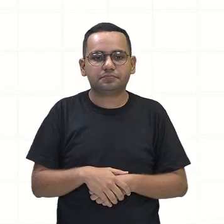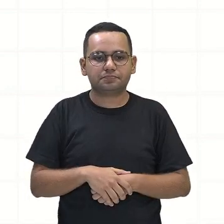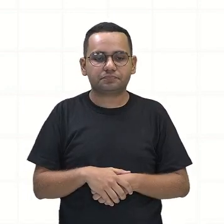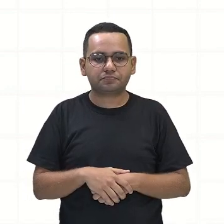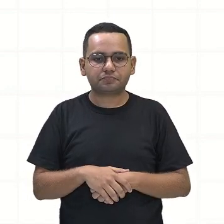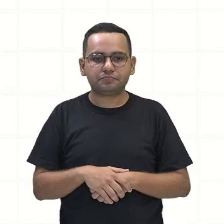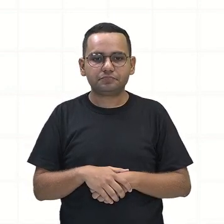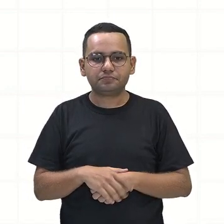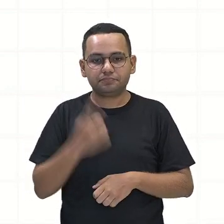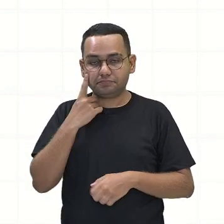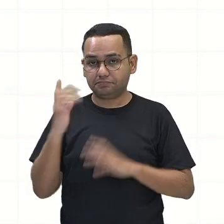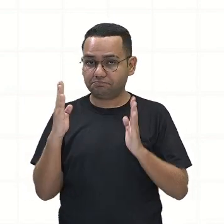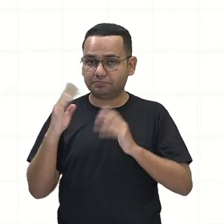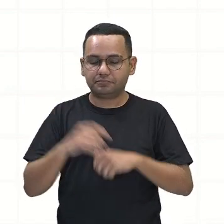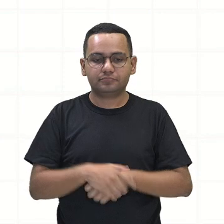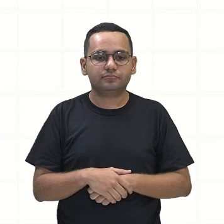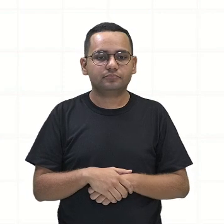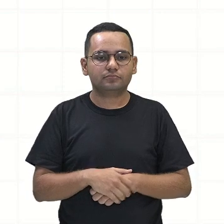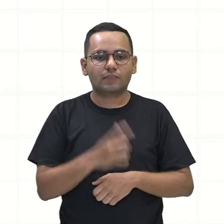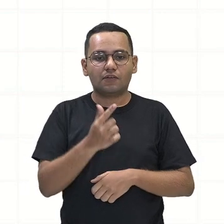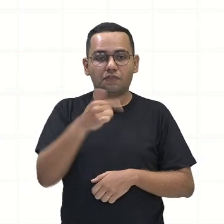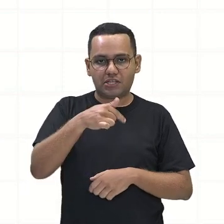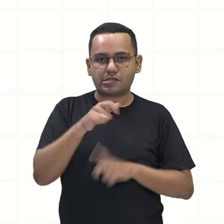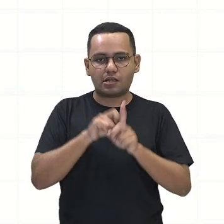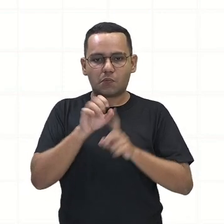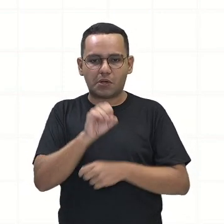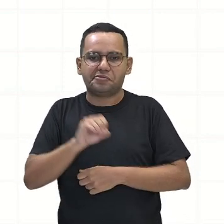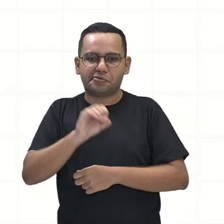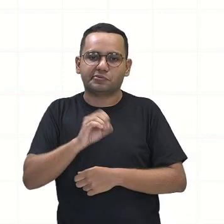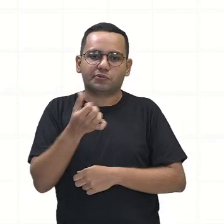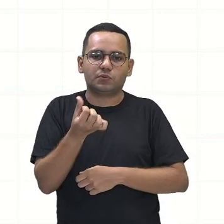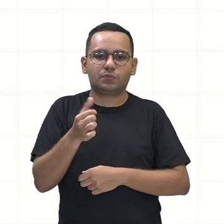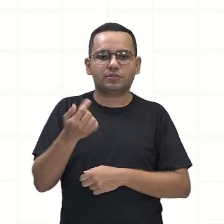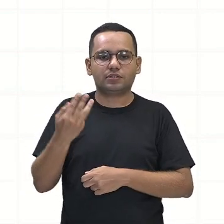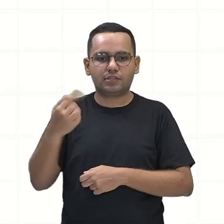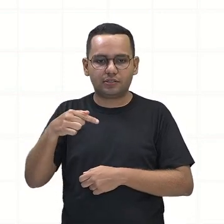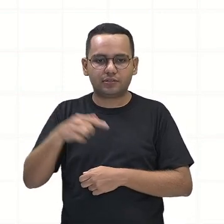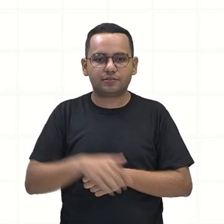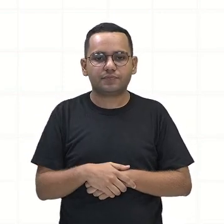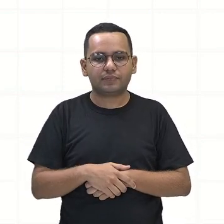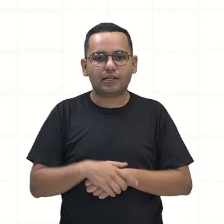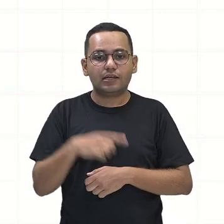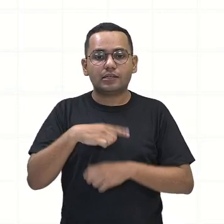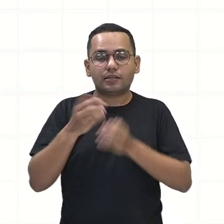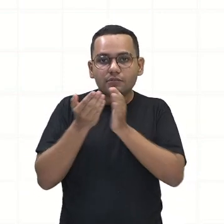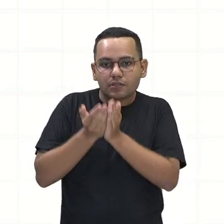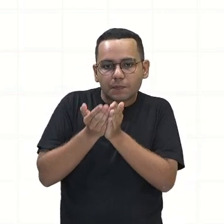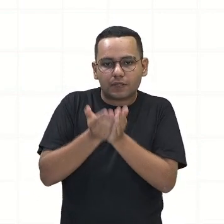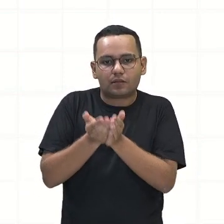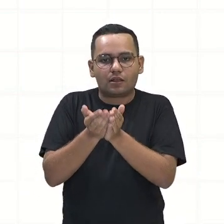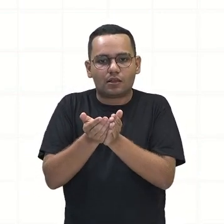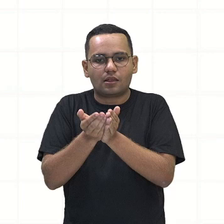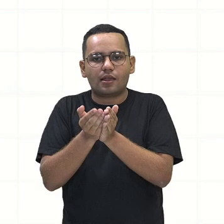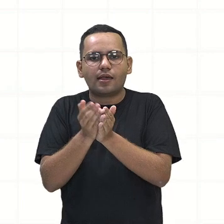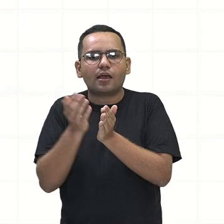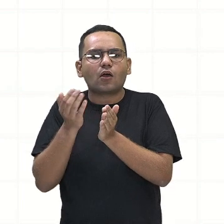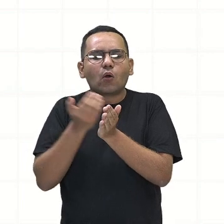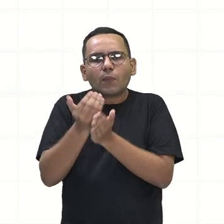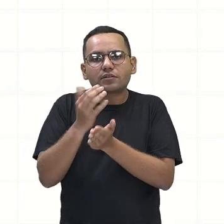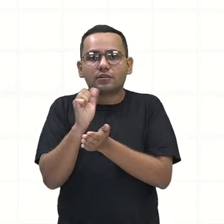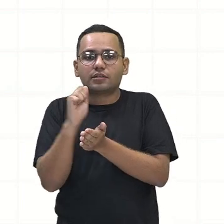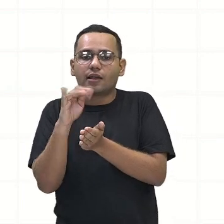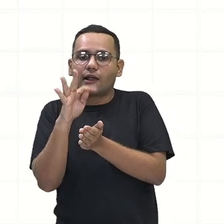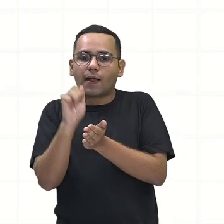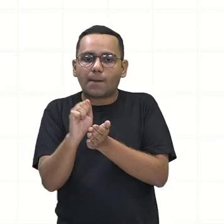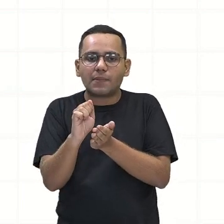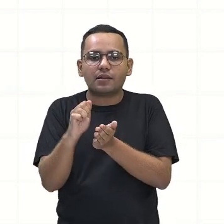a 1638. Em 27 de outubro de 1637, a expedição partiu de Cametá e